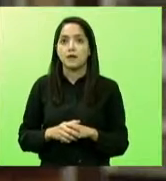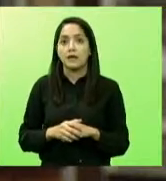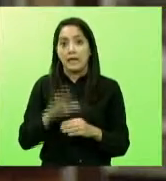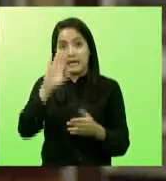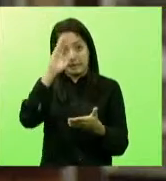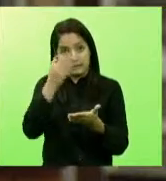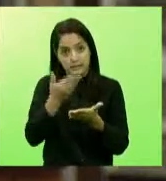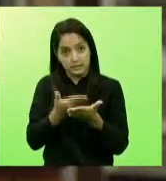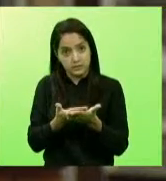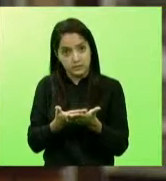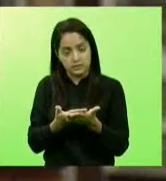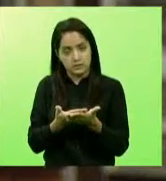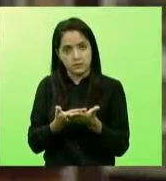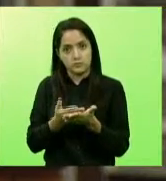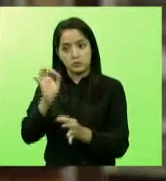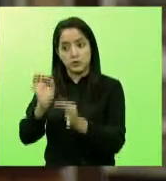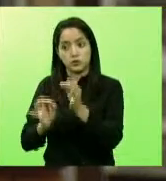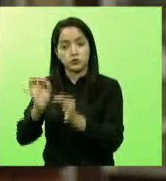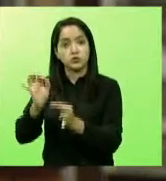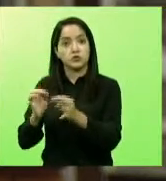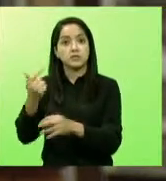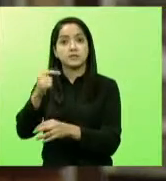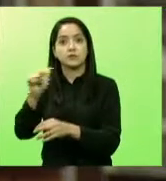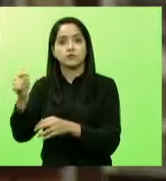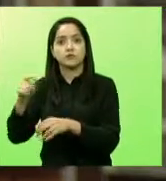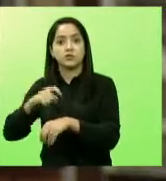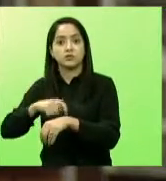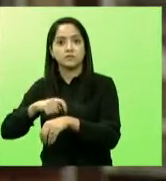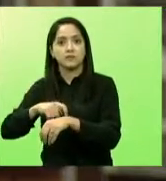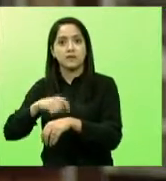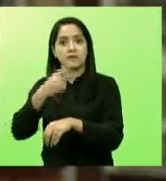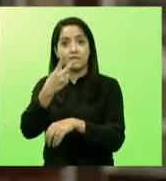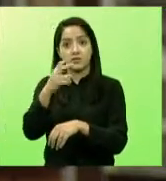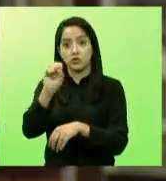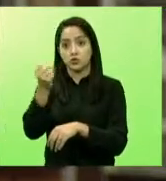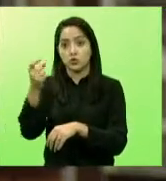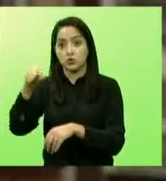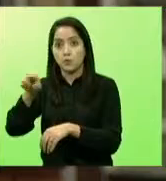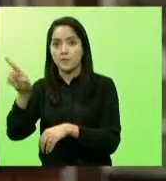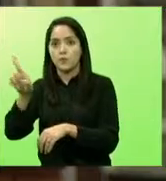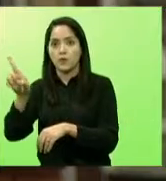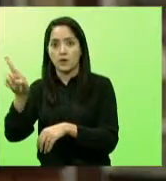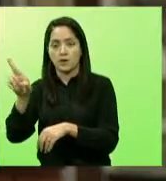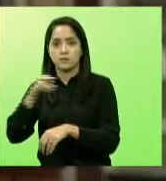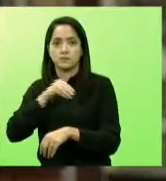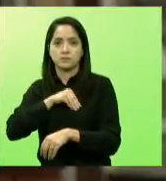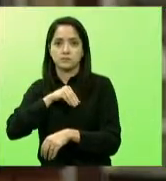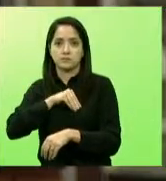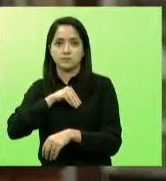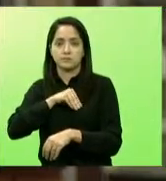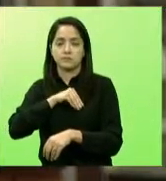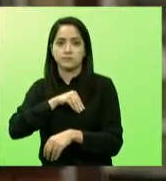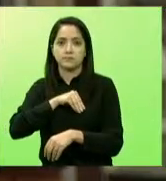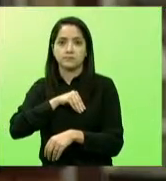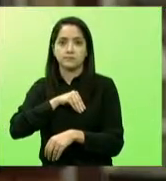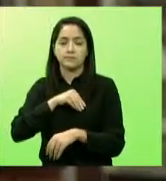Acreditando que não lhes fazia justiça, nesse momento, receber 28 mil e alguma coisa.